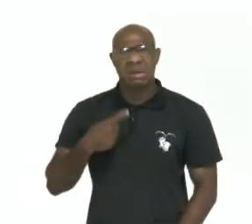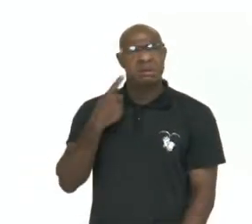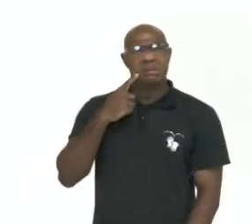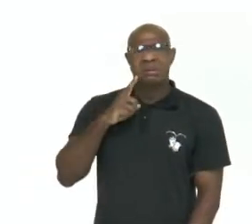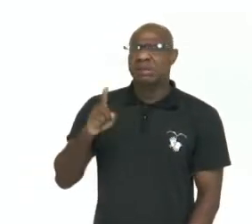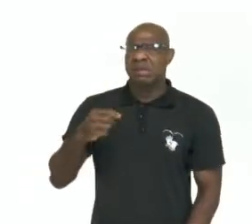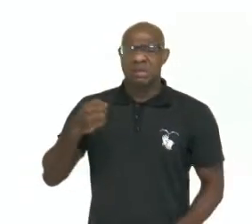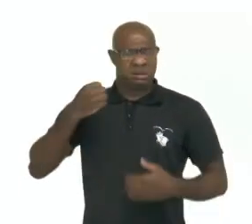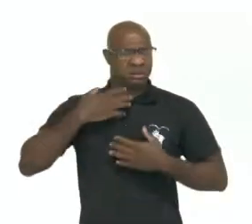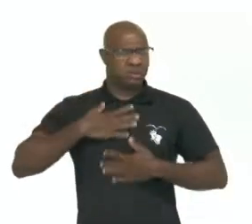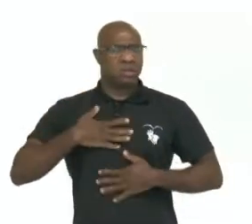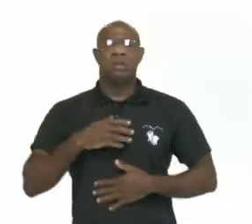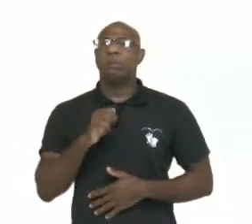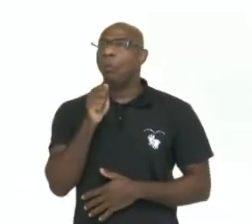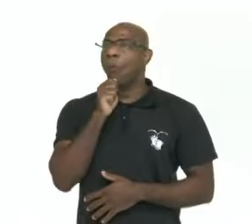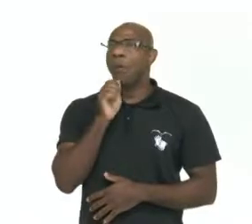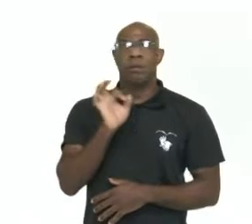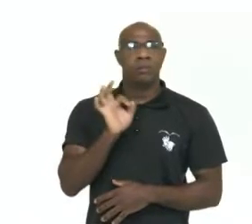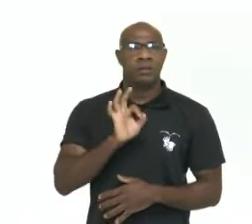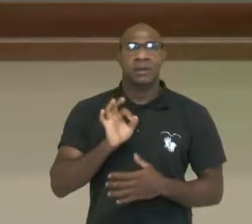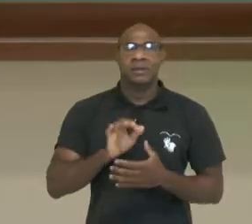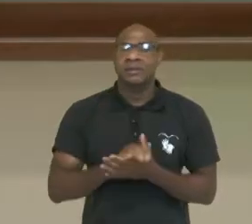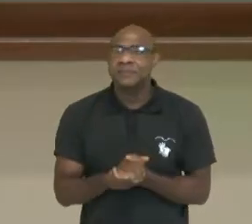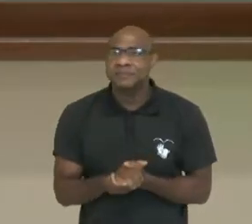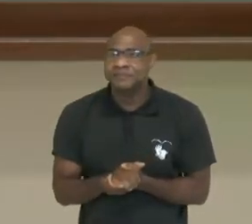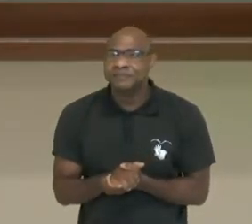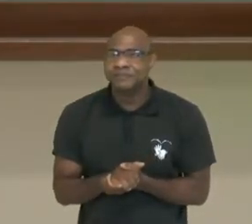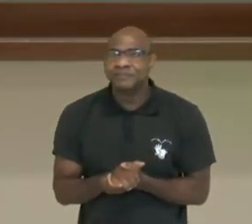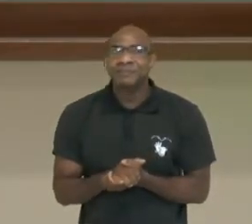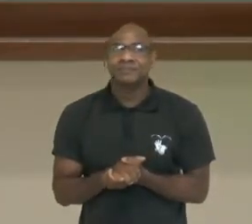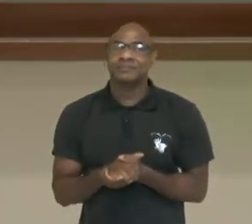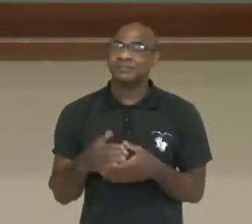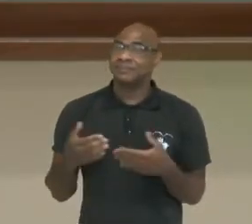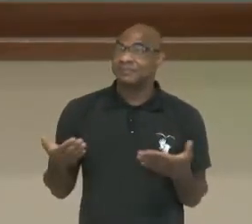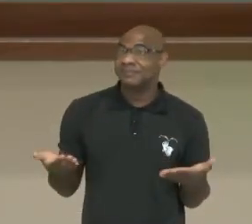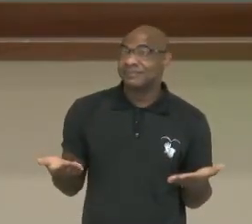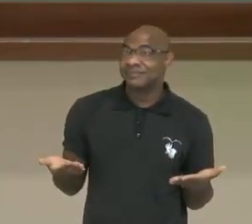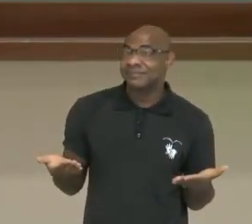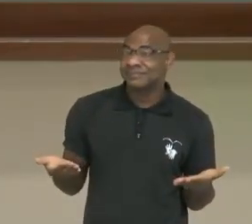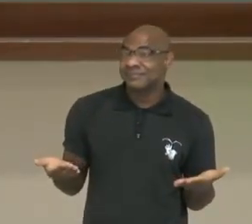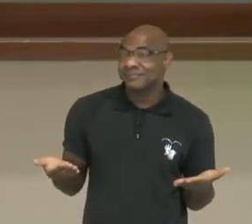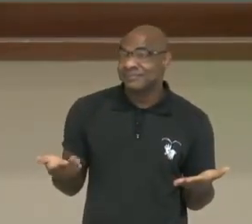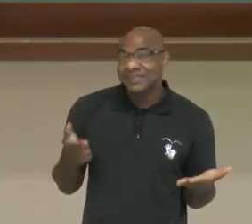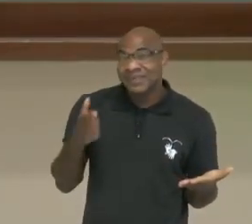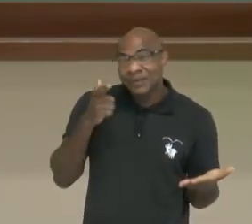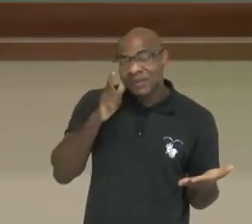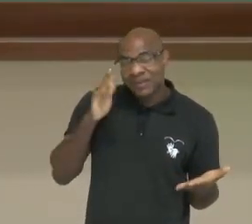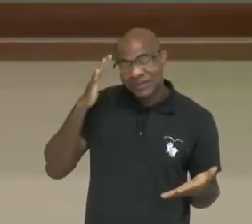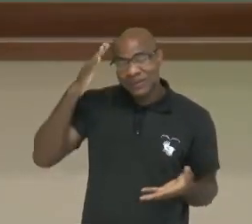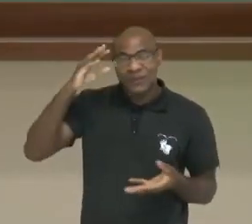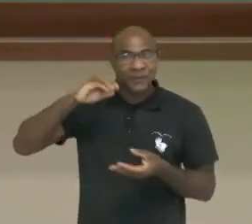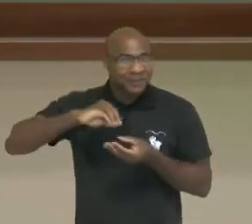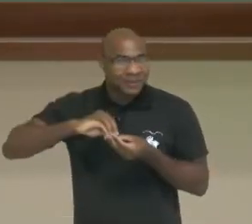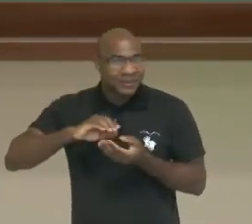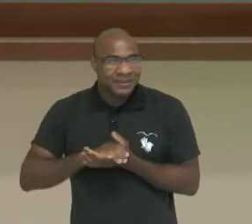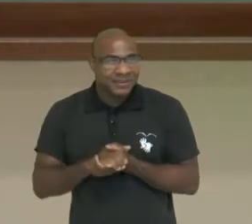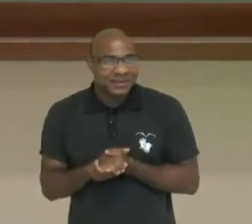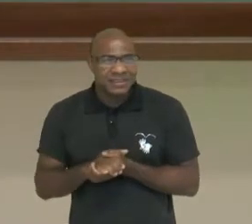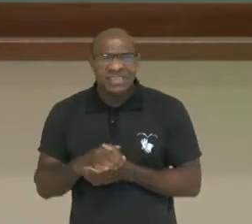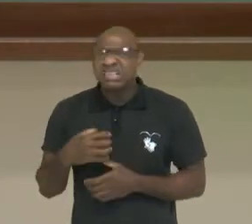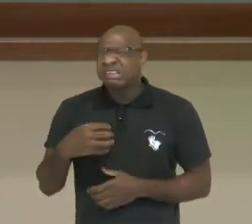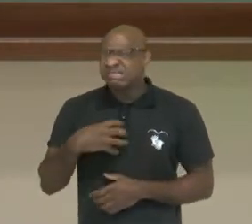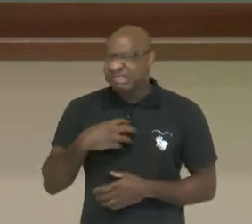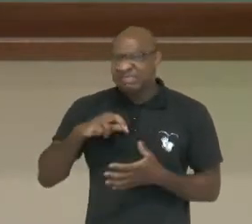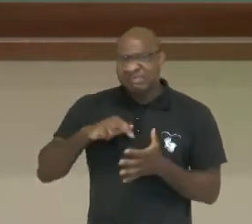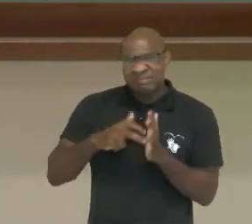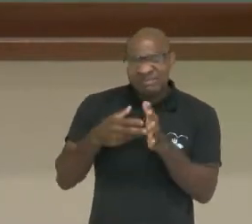havia tomado banho ainda. E aí, conseguiu compreender? Tem sentido o que está ali?